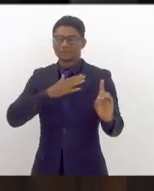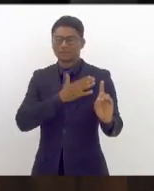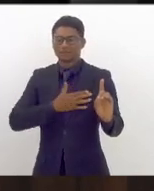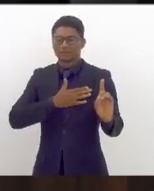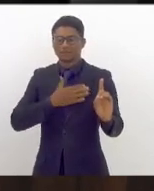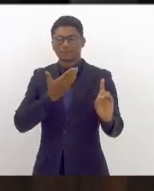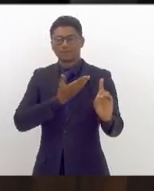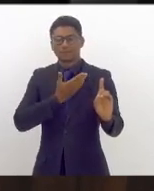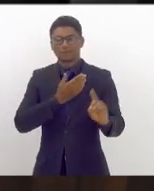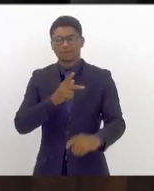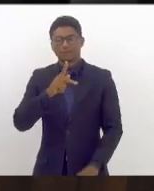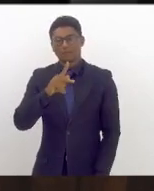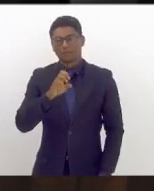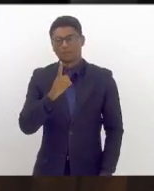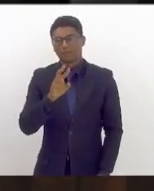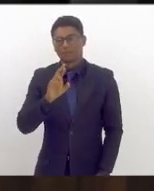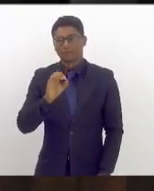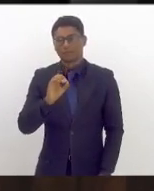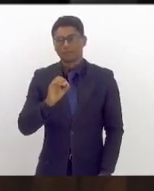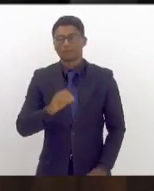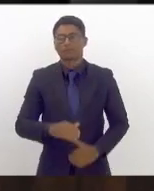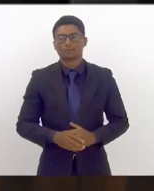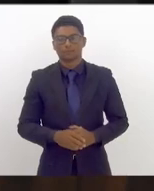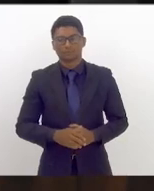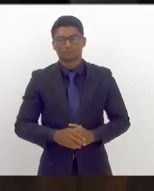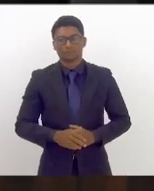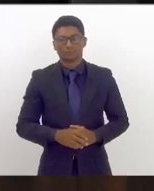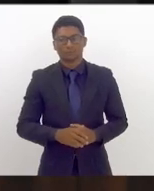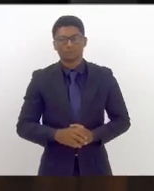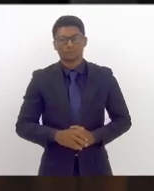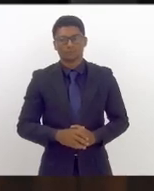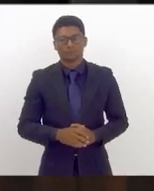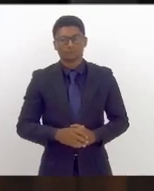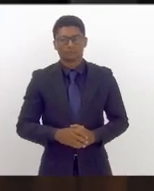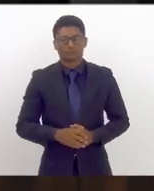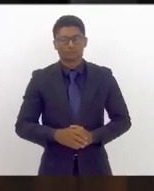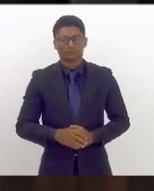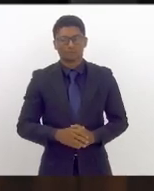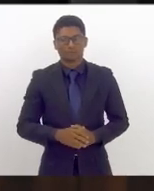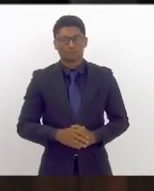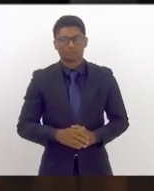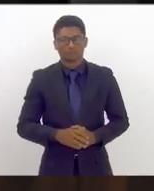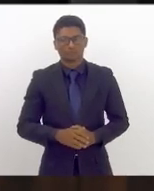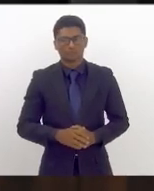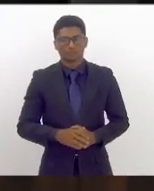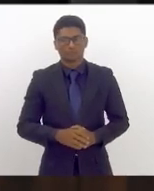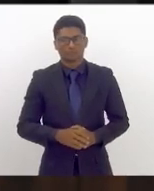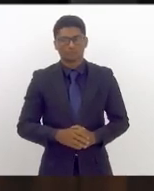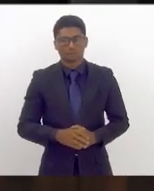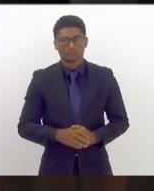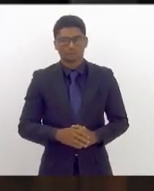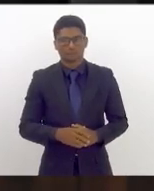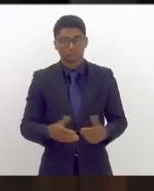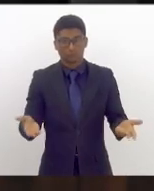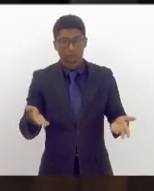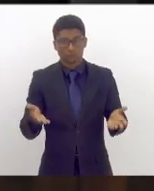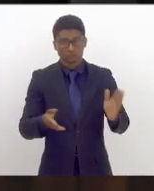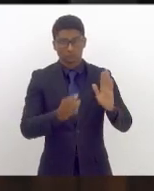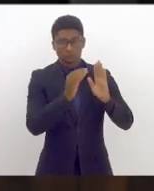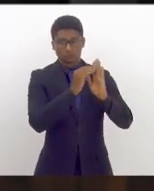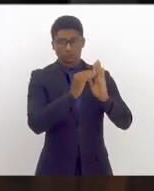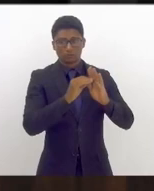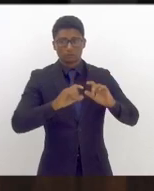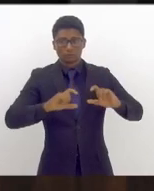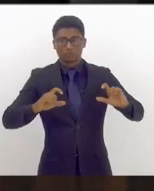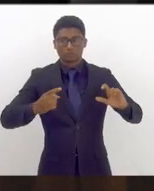Pedro Figueiredo nosso Malvado Favorito incluído na ordem do dia de acordo para o primeiro